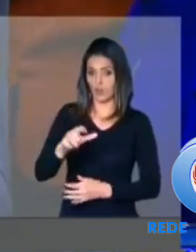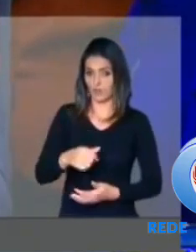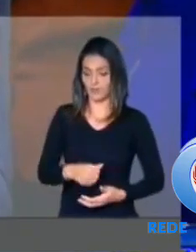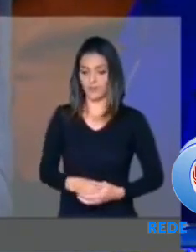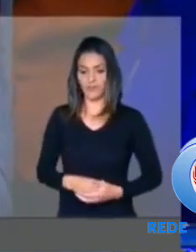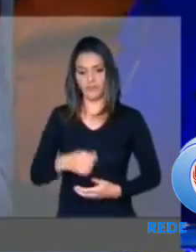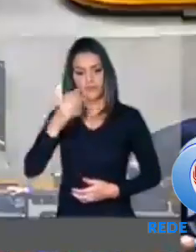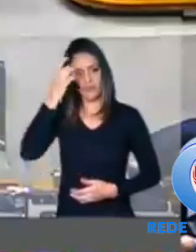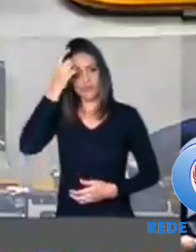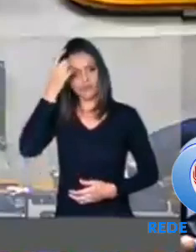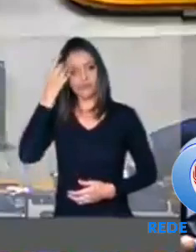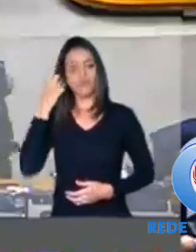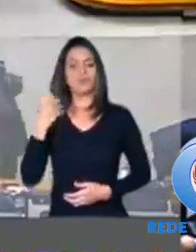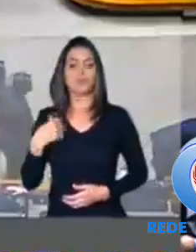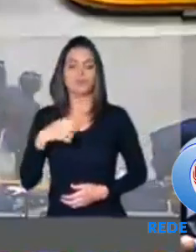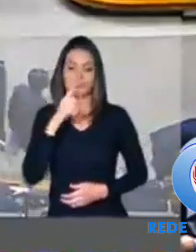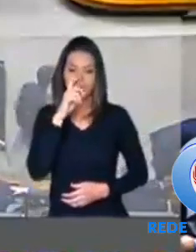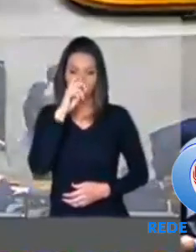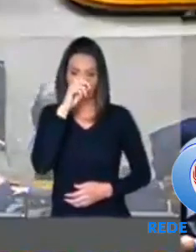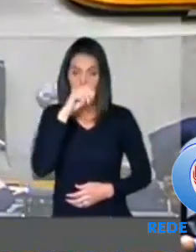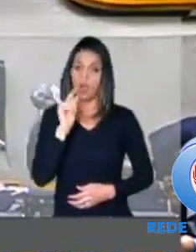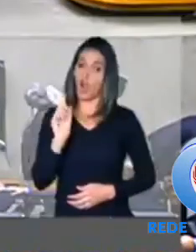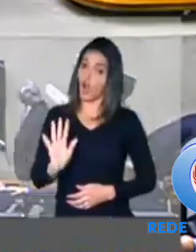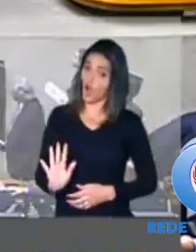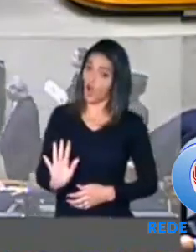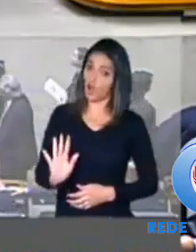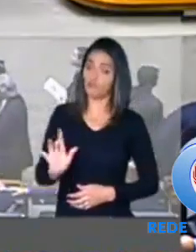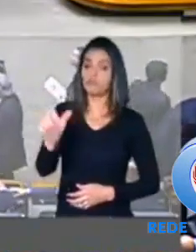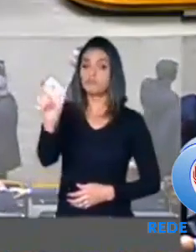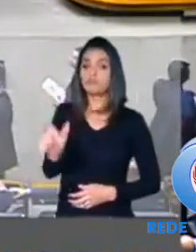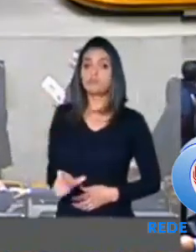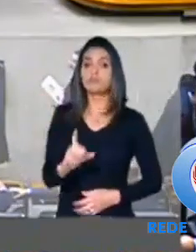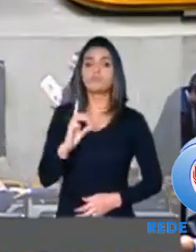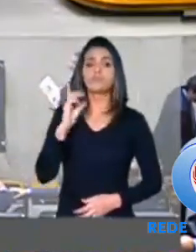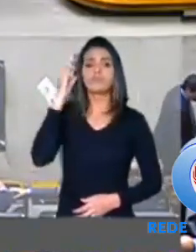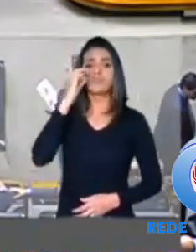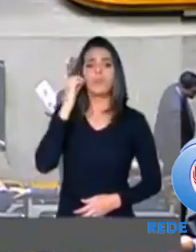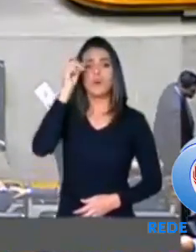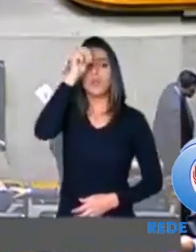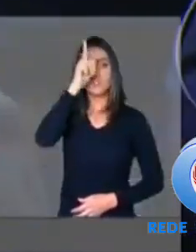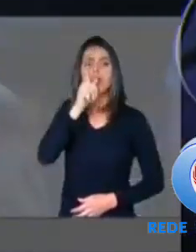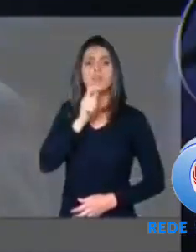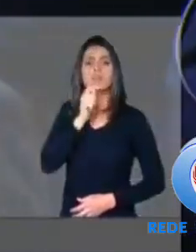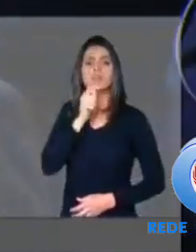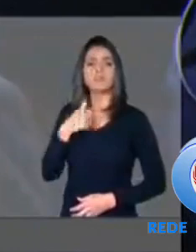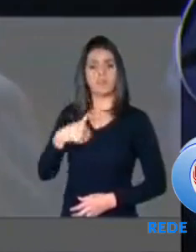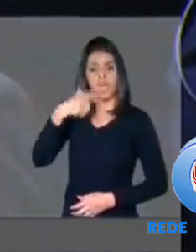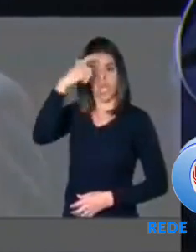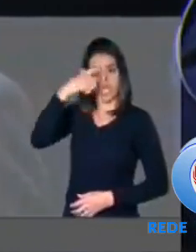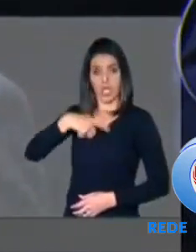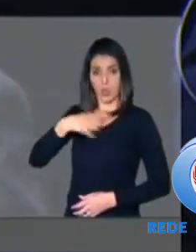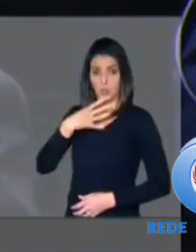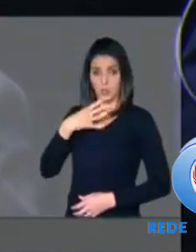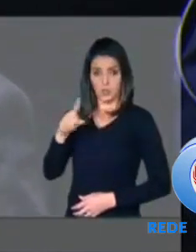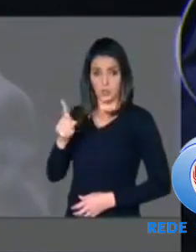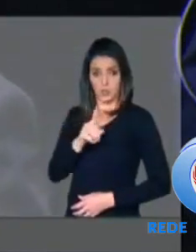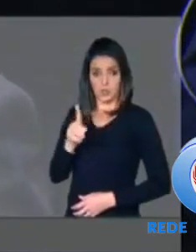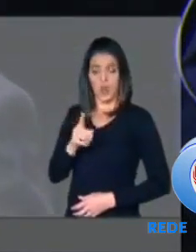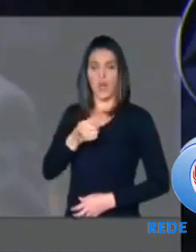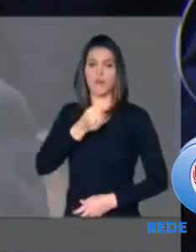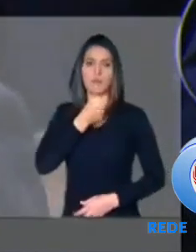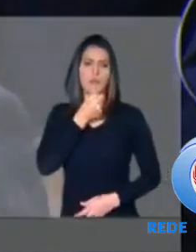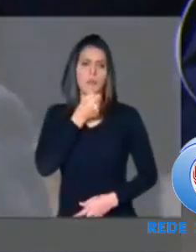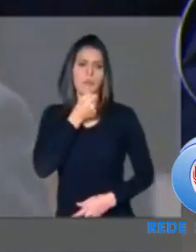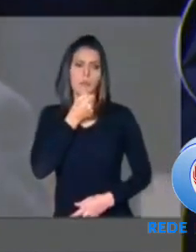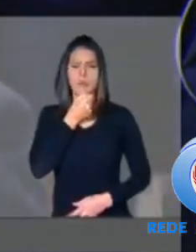Olha, um deputado que eu não conheço foi ao microfone para fazer